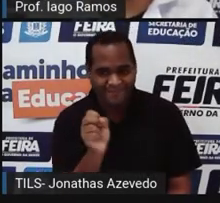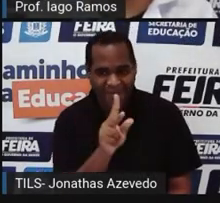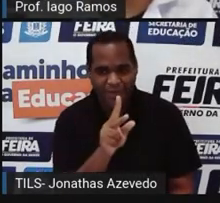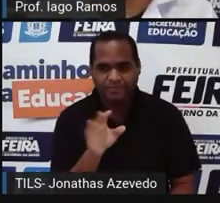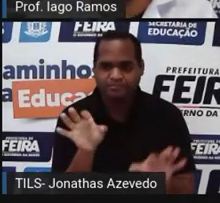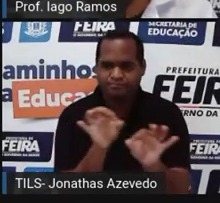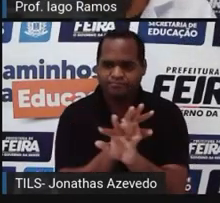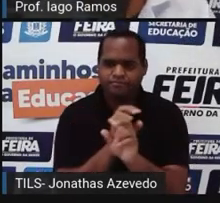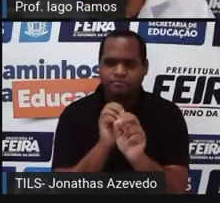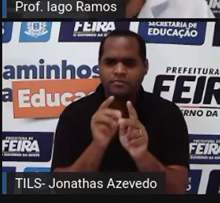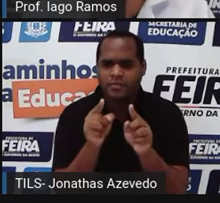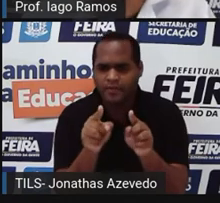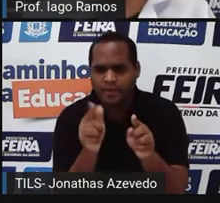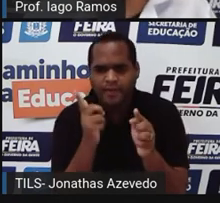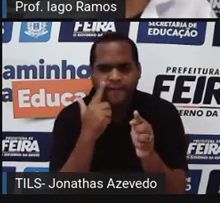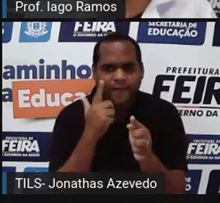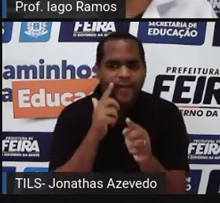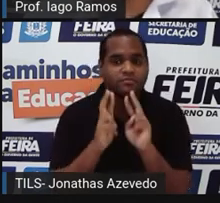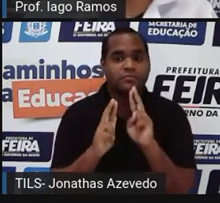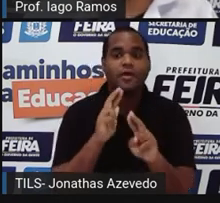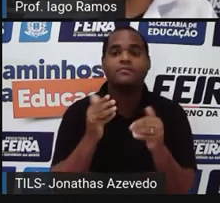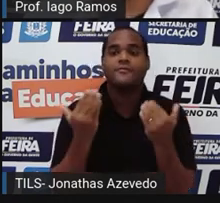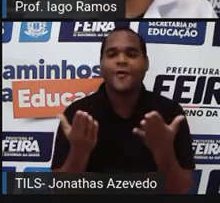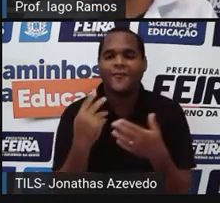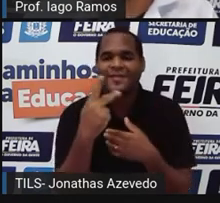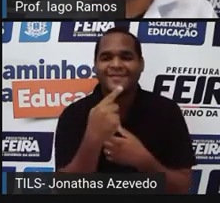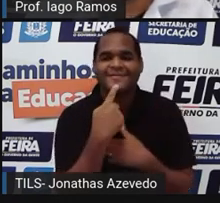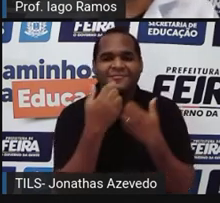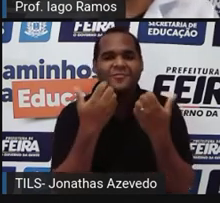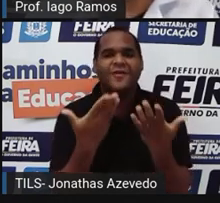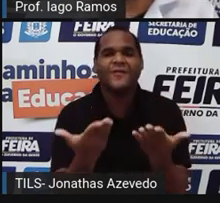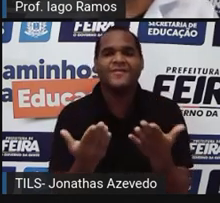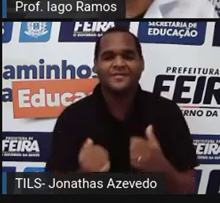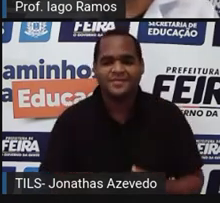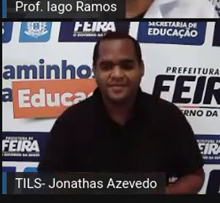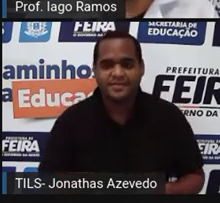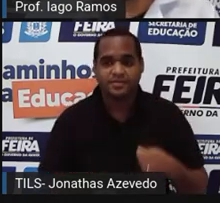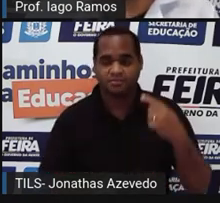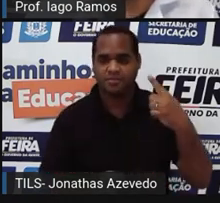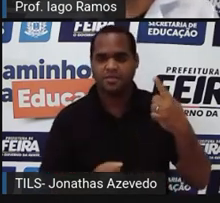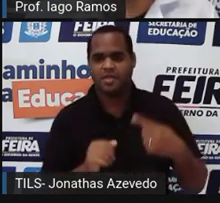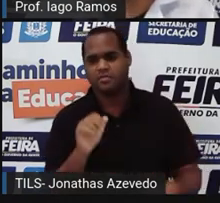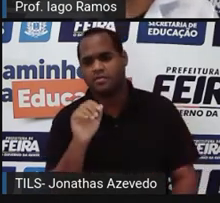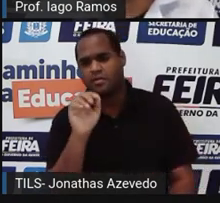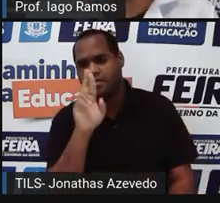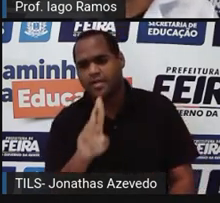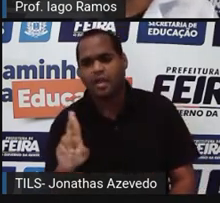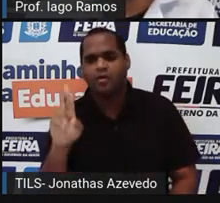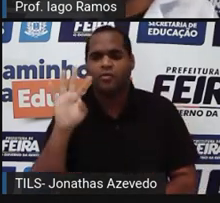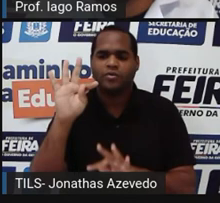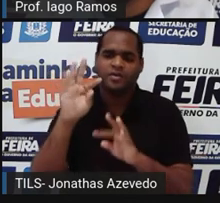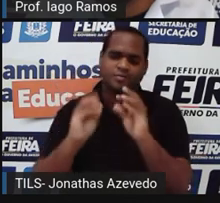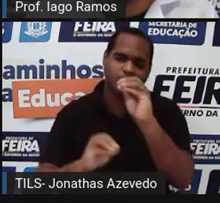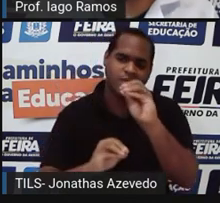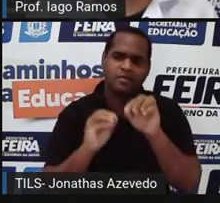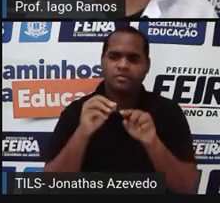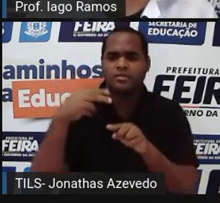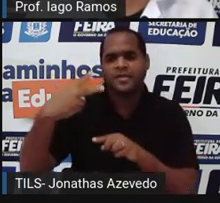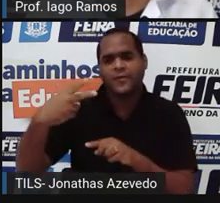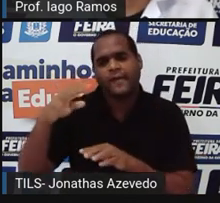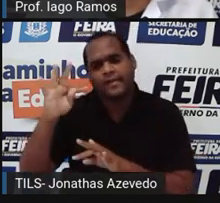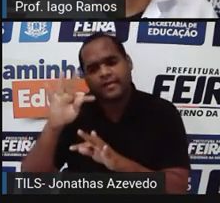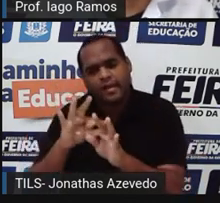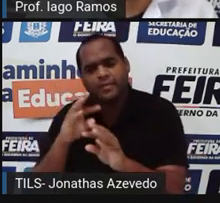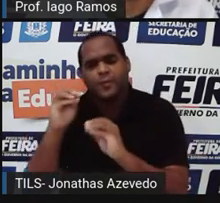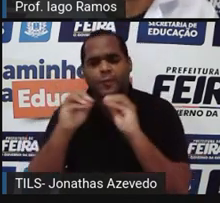Prontinho. E aí, vamos ver a resposta. O que é que você disse? A primeira é rotação ou translação? E a segunda, rotação